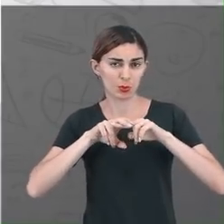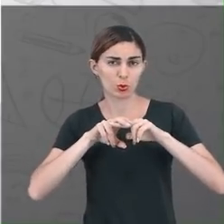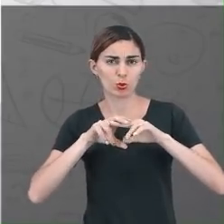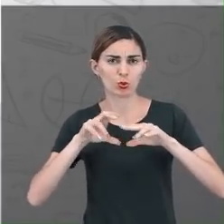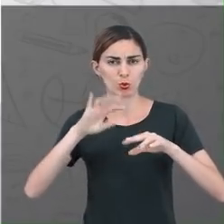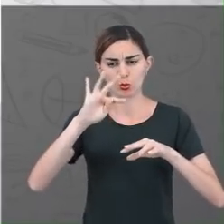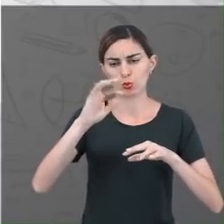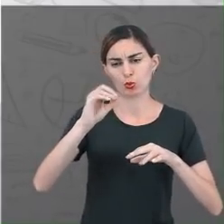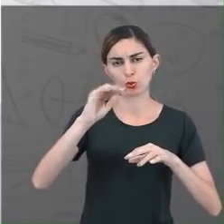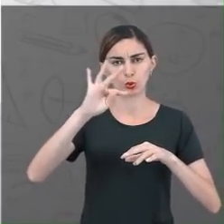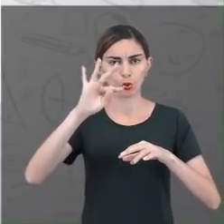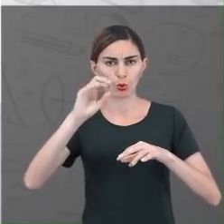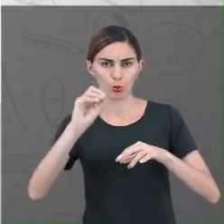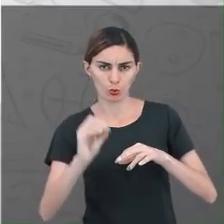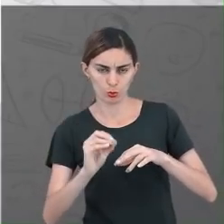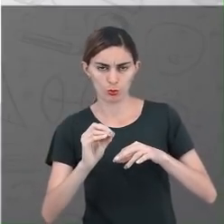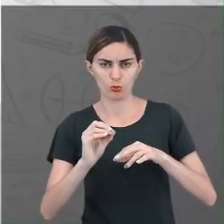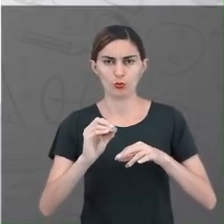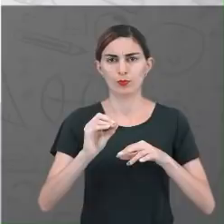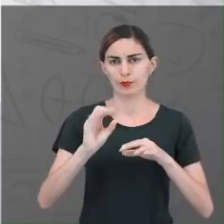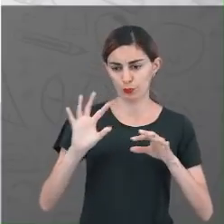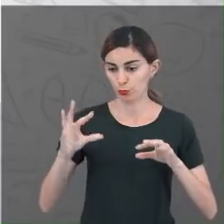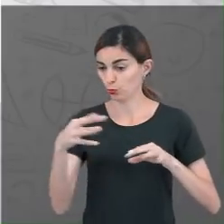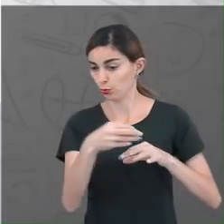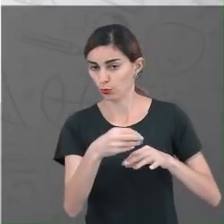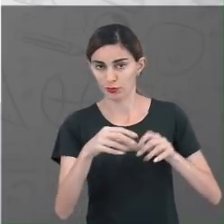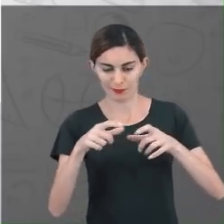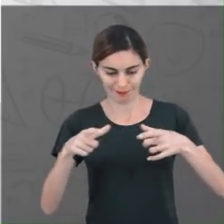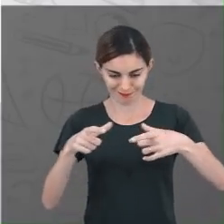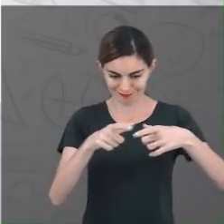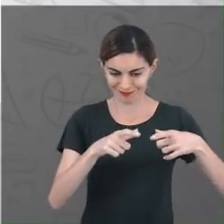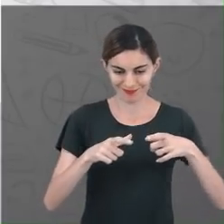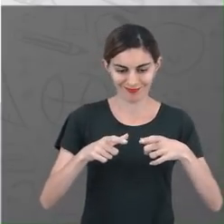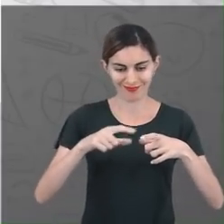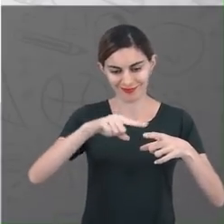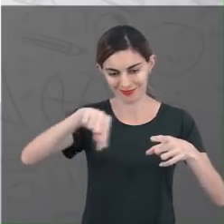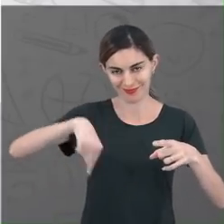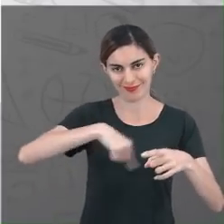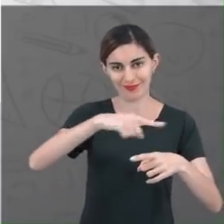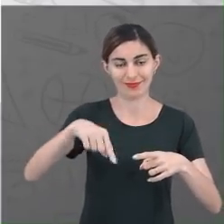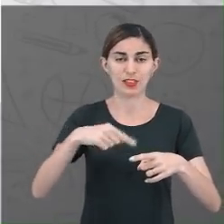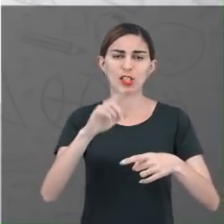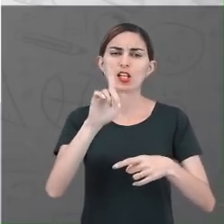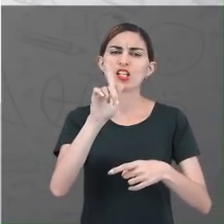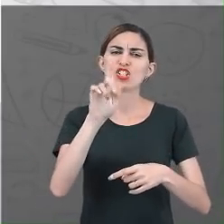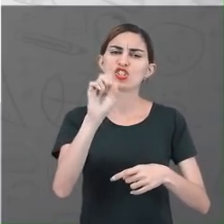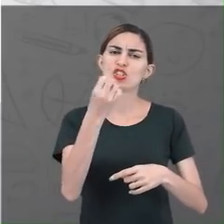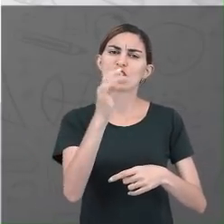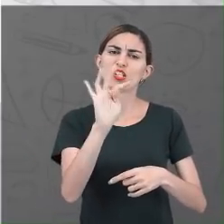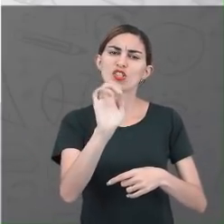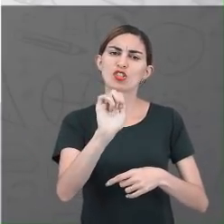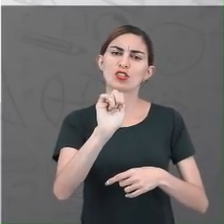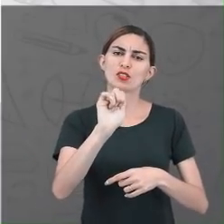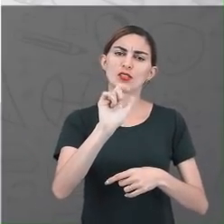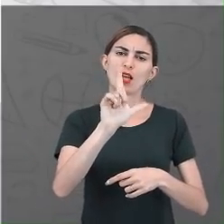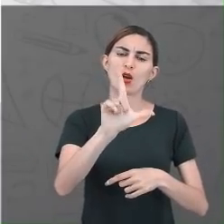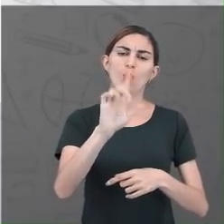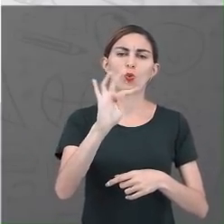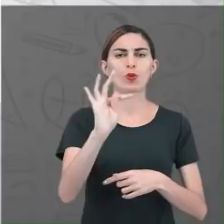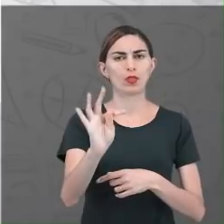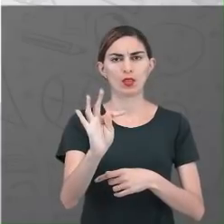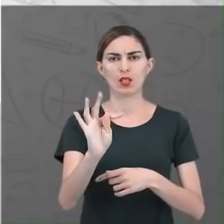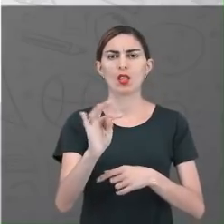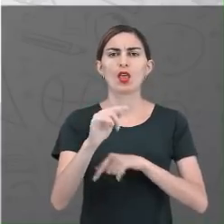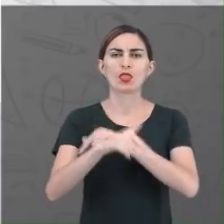todo passa a ser bem maior do que as partes. Quando a gente fala em Gestalt, a gente está falando em alguns princípios muito trabalhados no